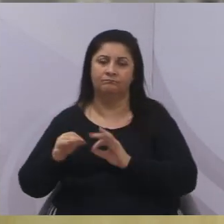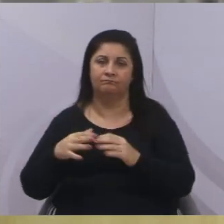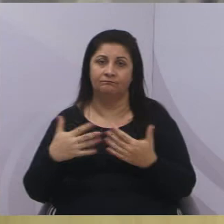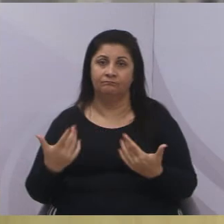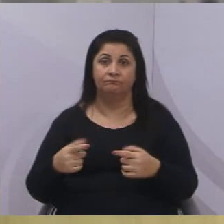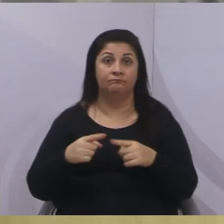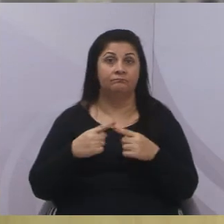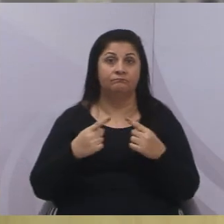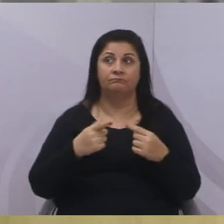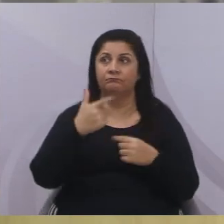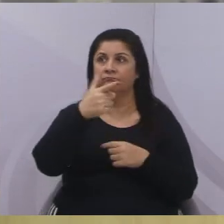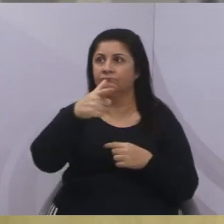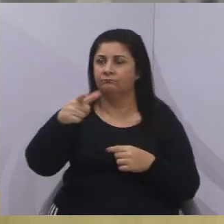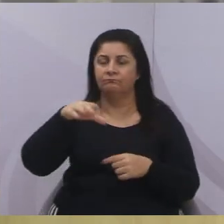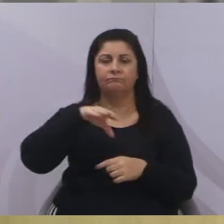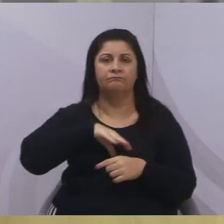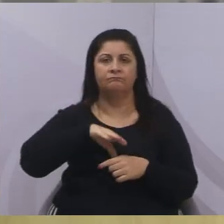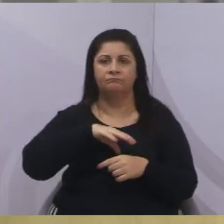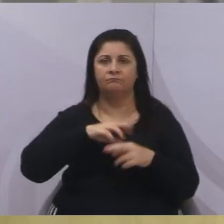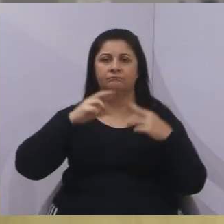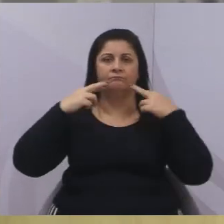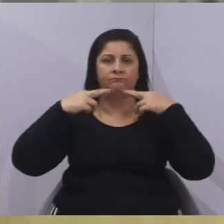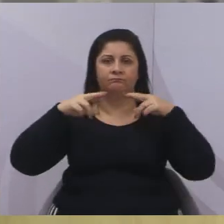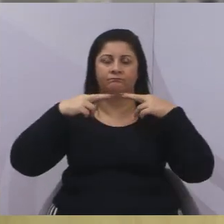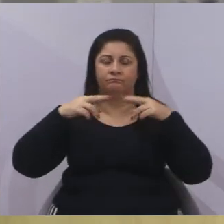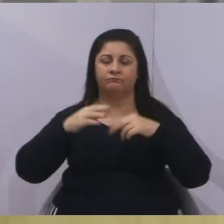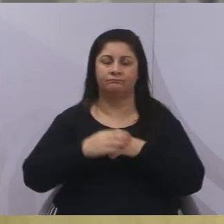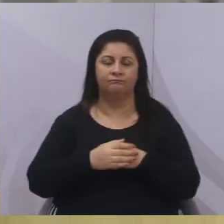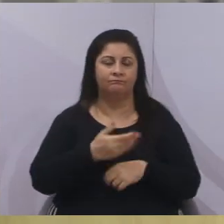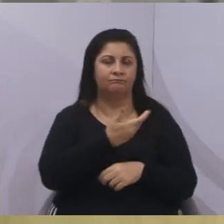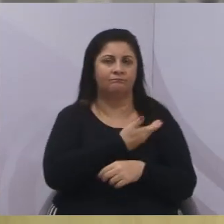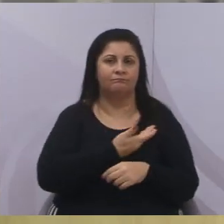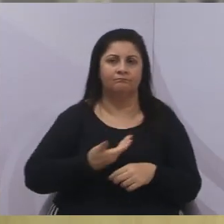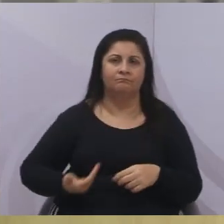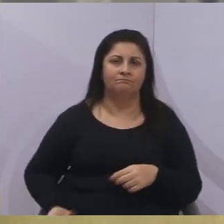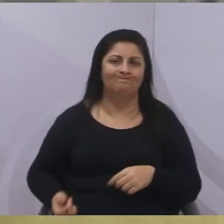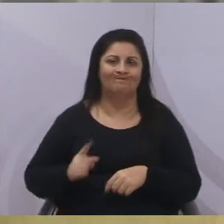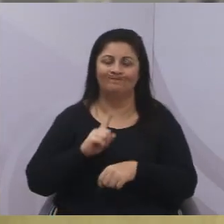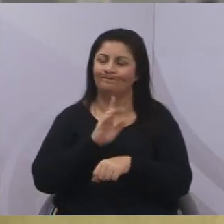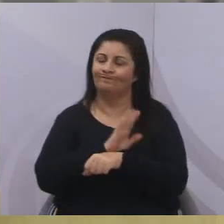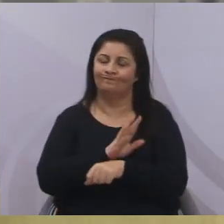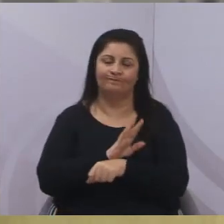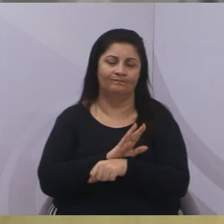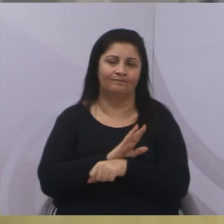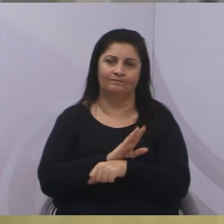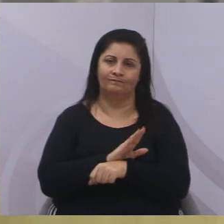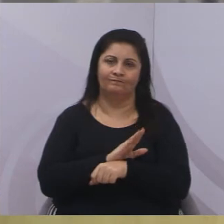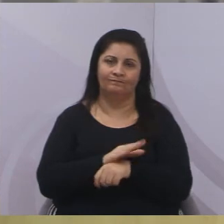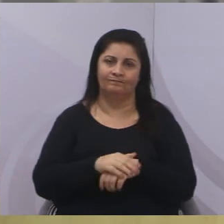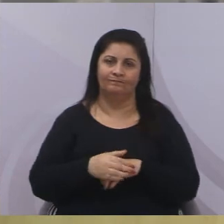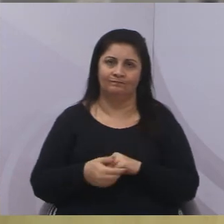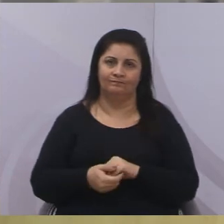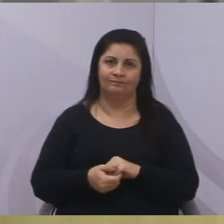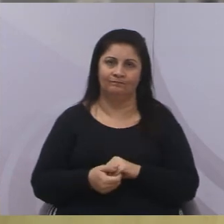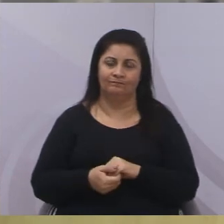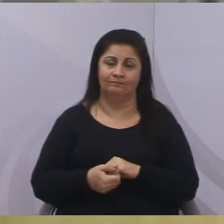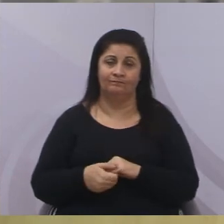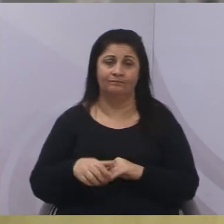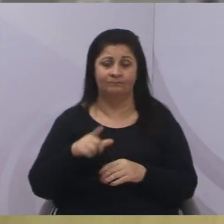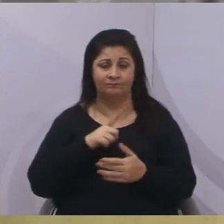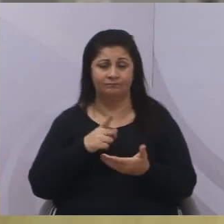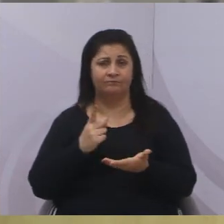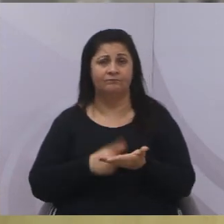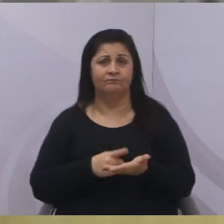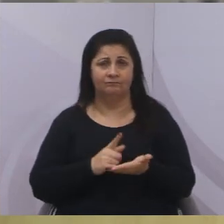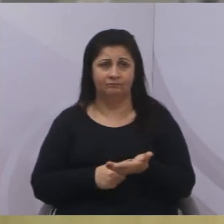queixa geral, assim, o governo federal não está suprindo com mão de obra com a qual ele tem um compromisso de